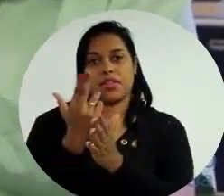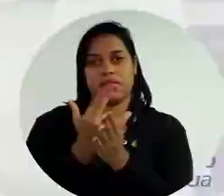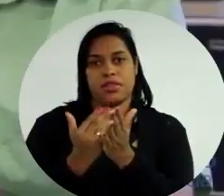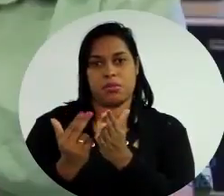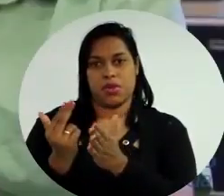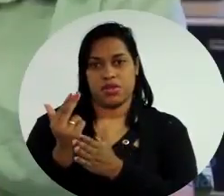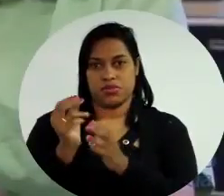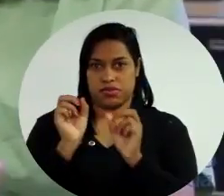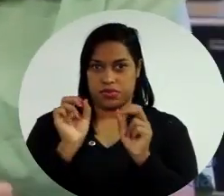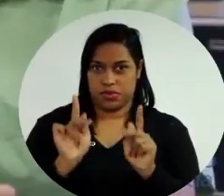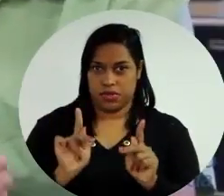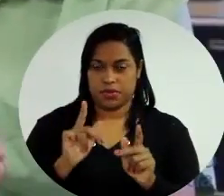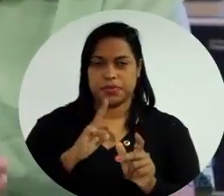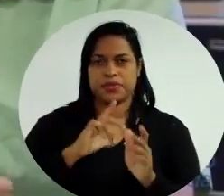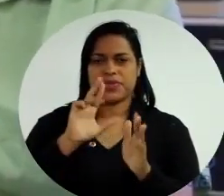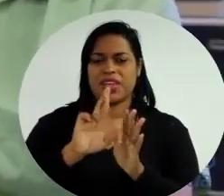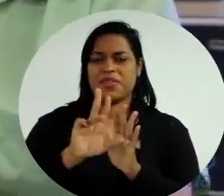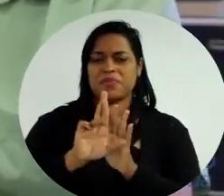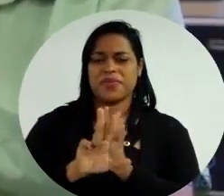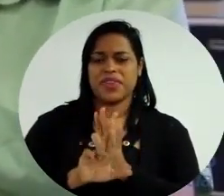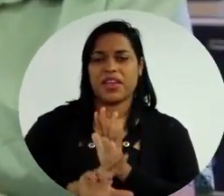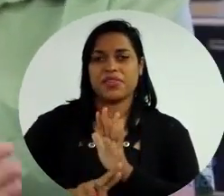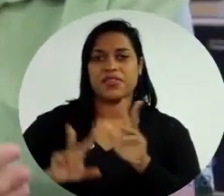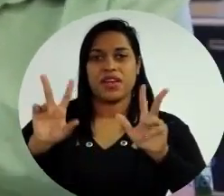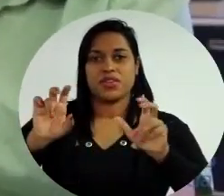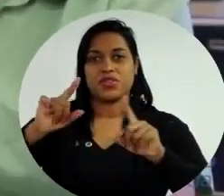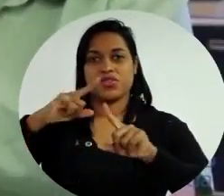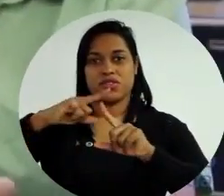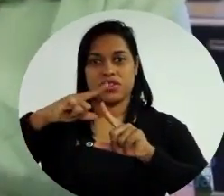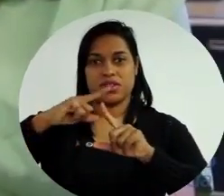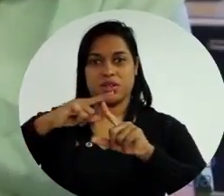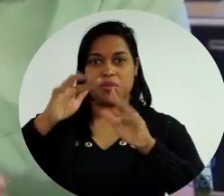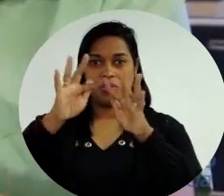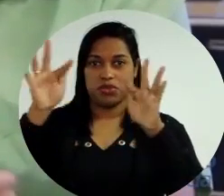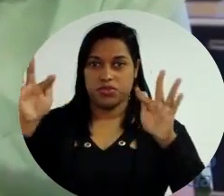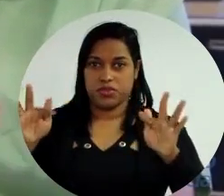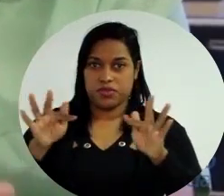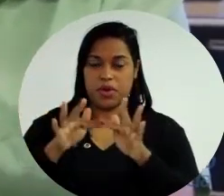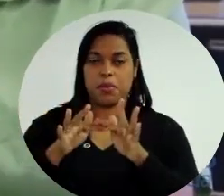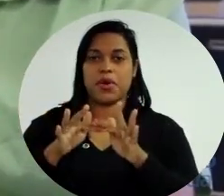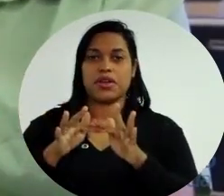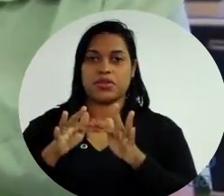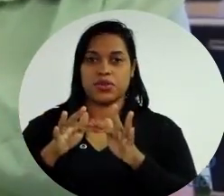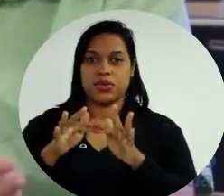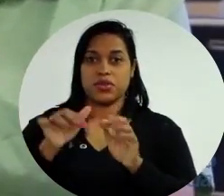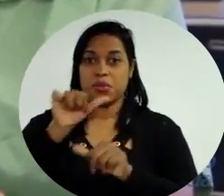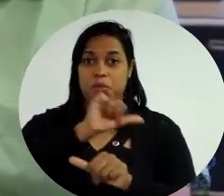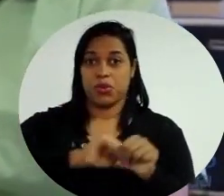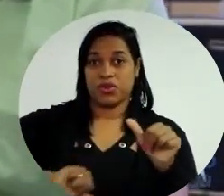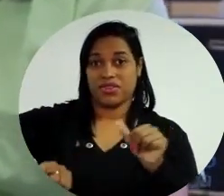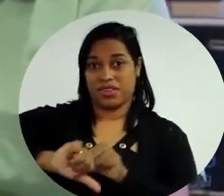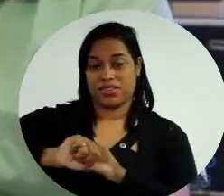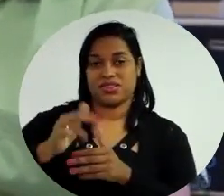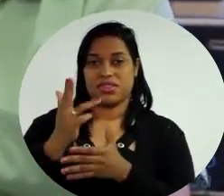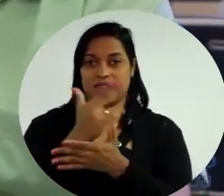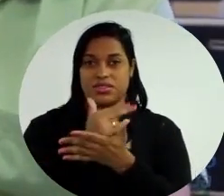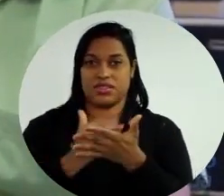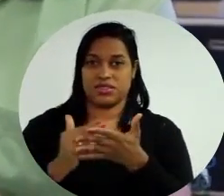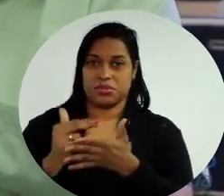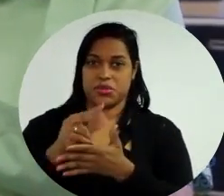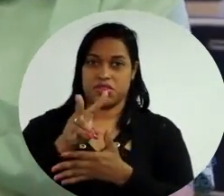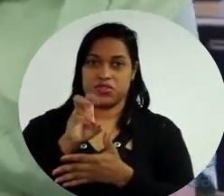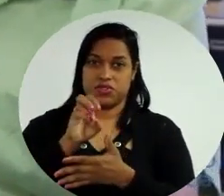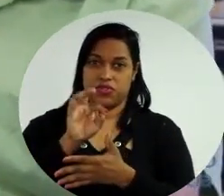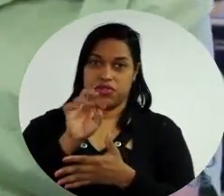imagem. Existem vários tipos de formato, vários tipos de codificação das imagens